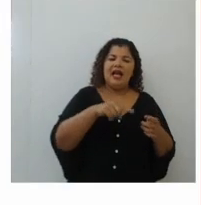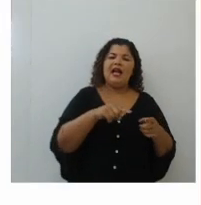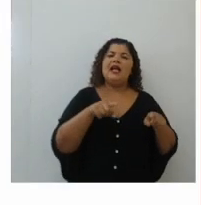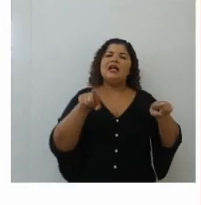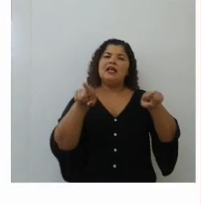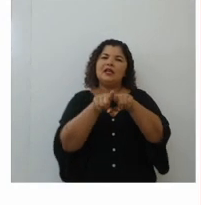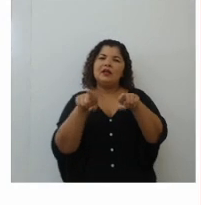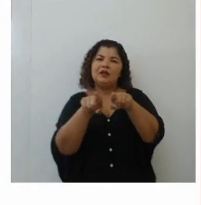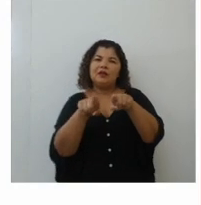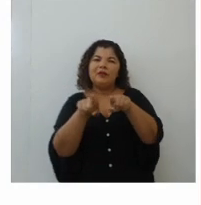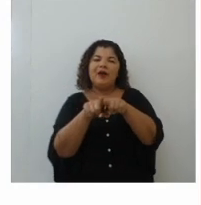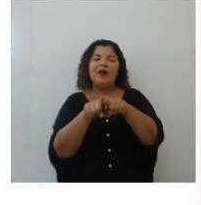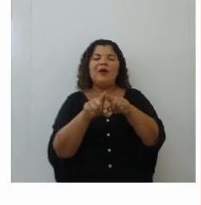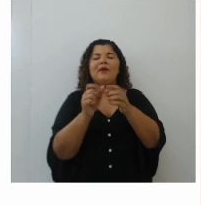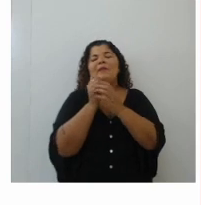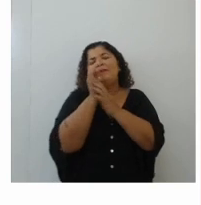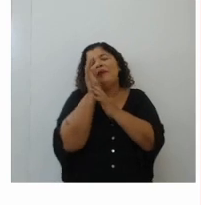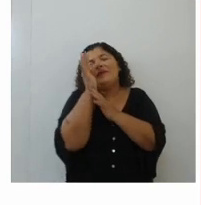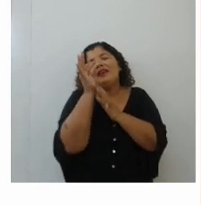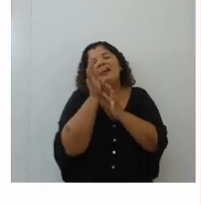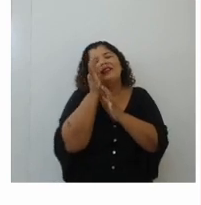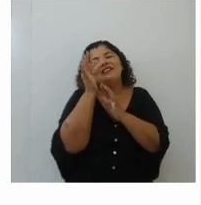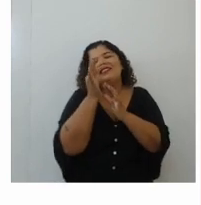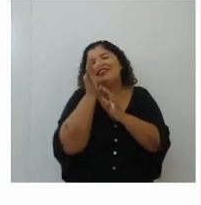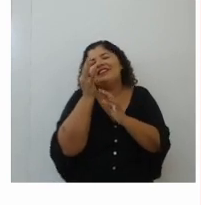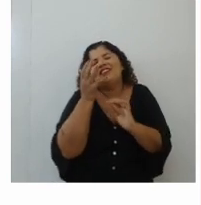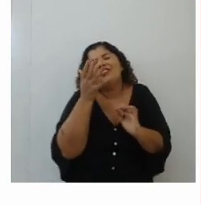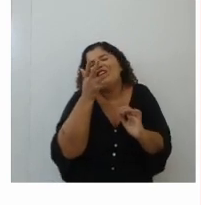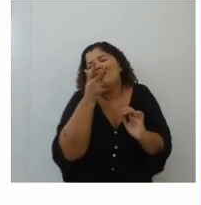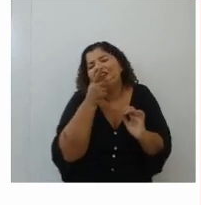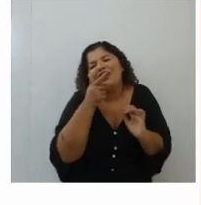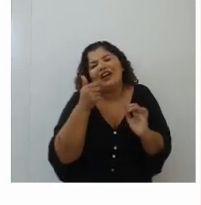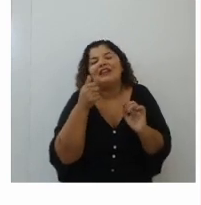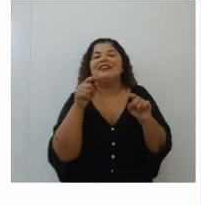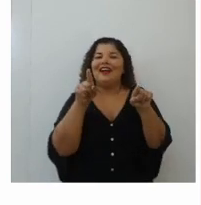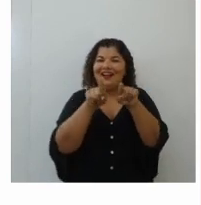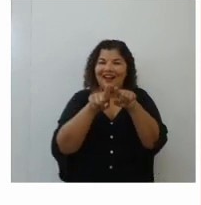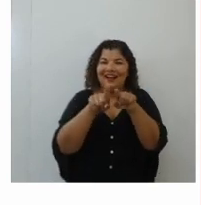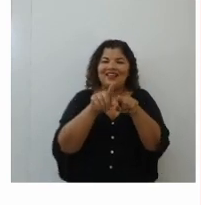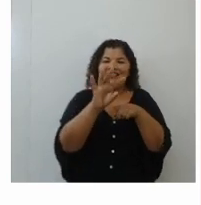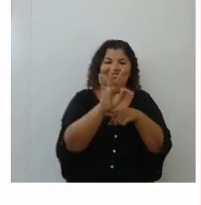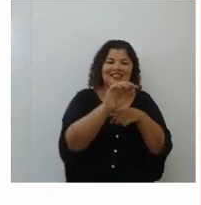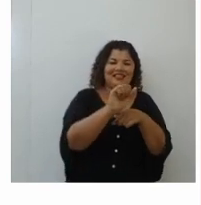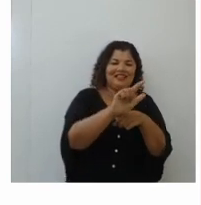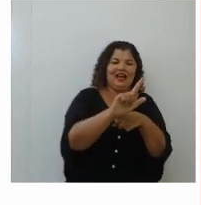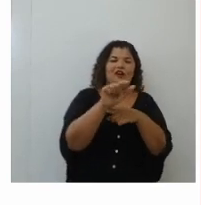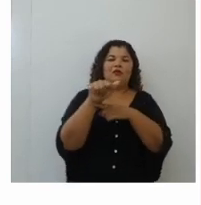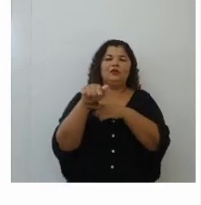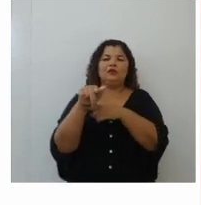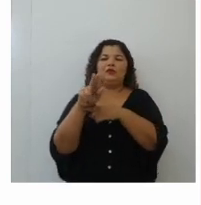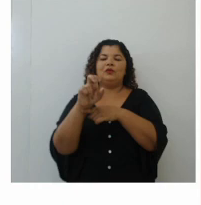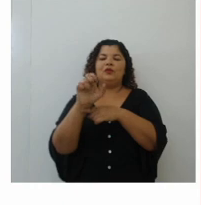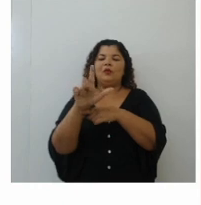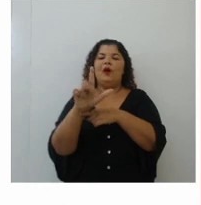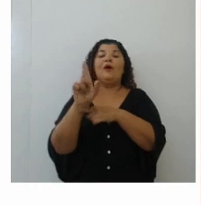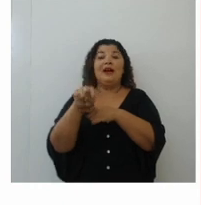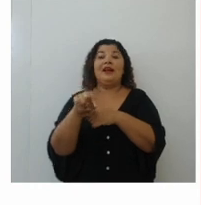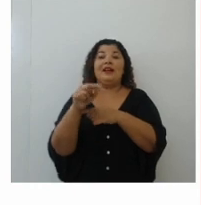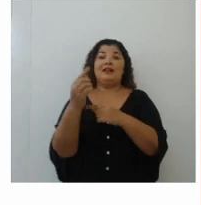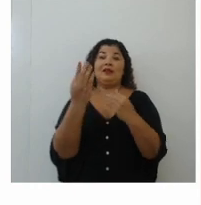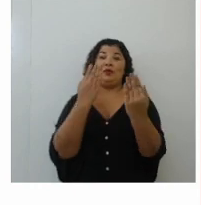uma plantinha delicada. Olha mais uma vez o elemento comparativo, tal qual. Percebe? É